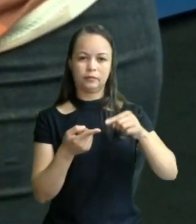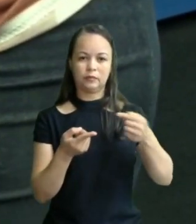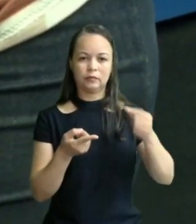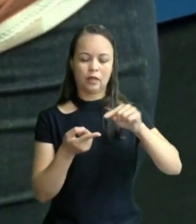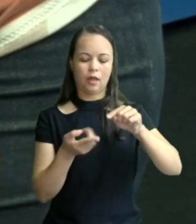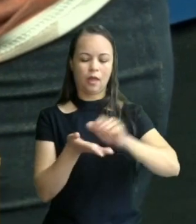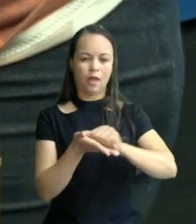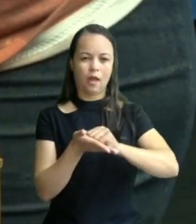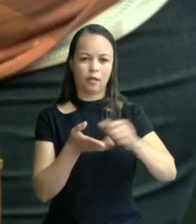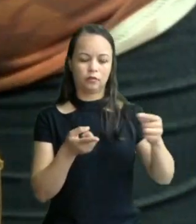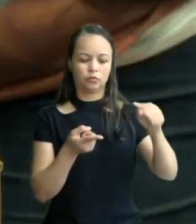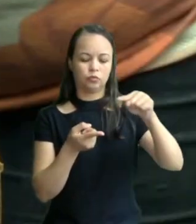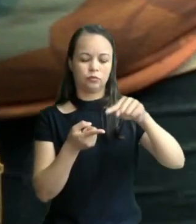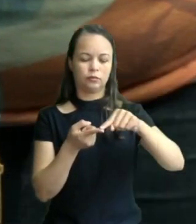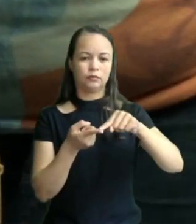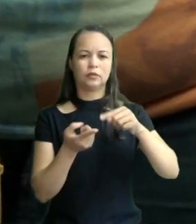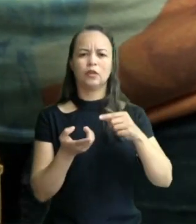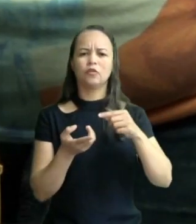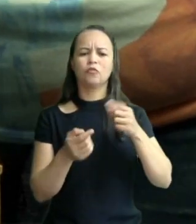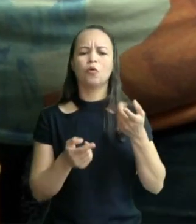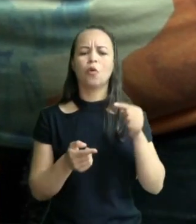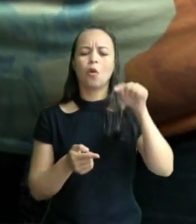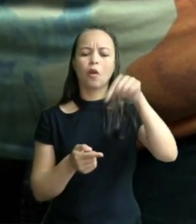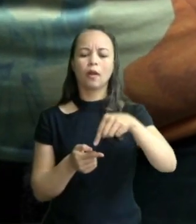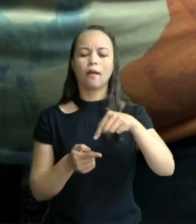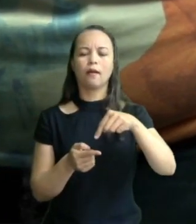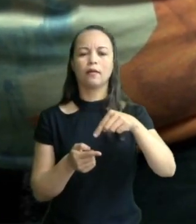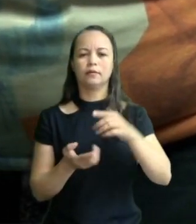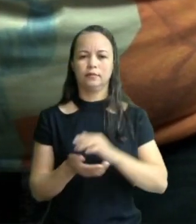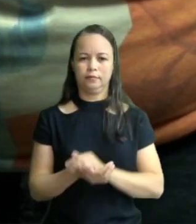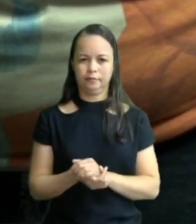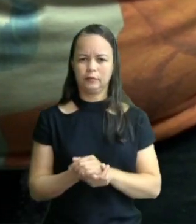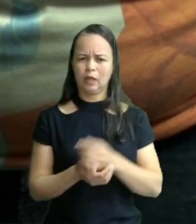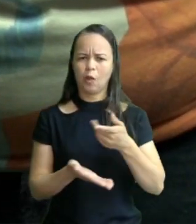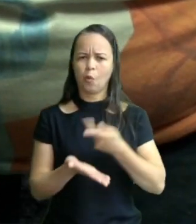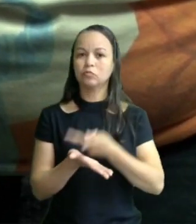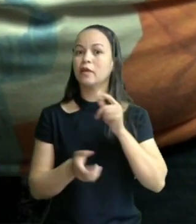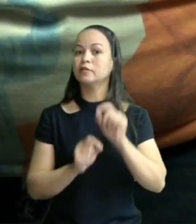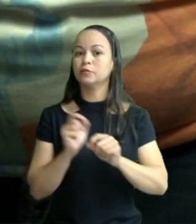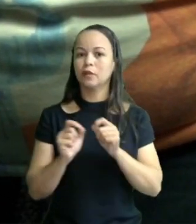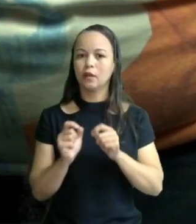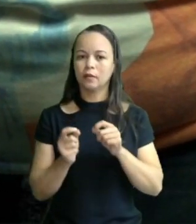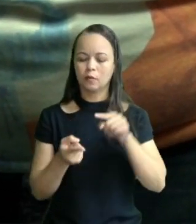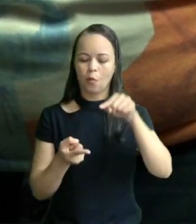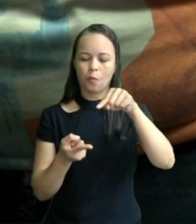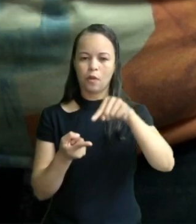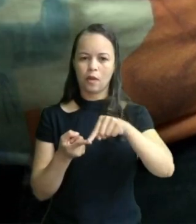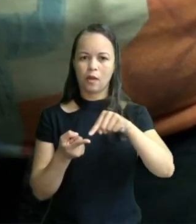detergente e vou colocar o dedinho aqui no meio para ver o que acontece.